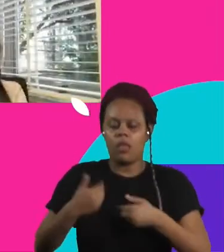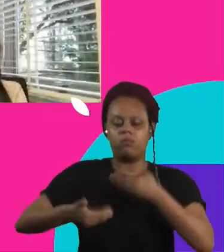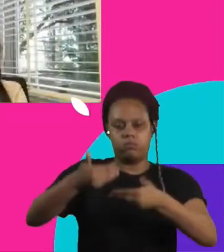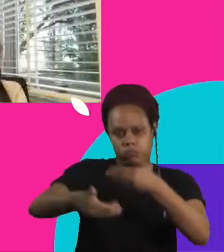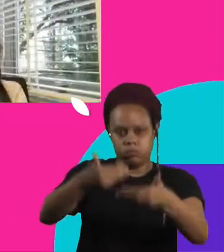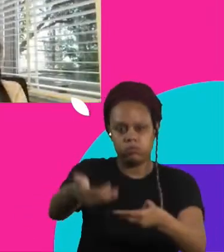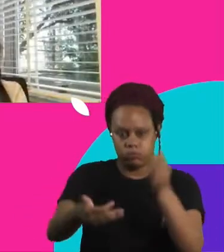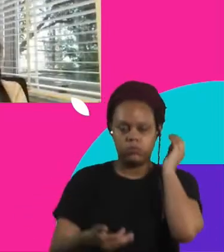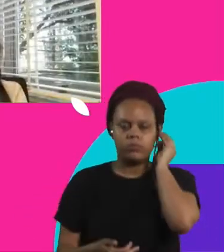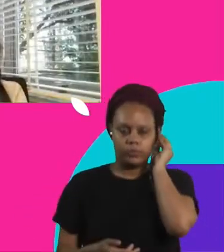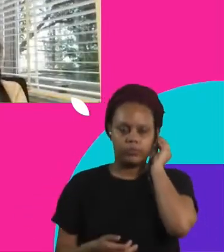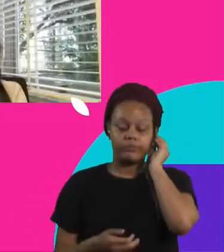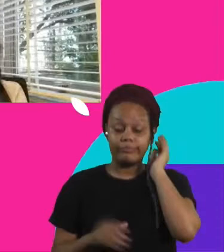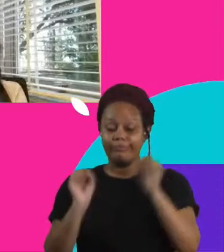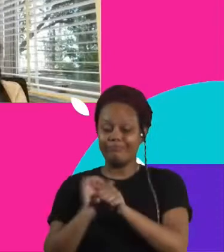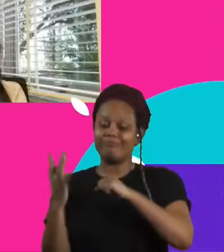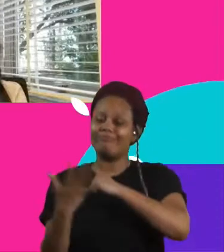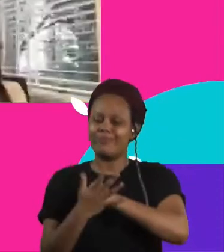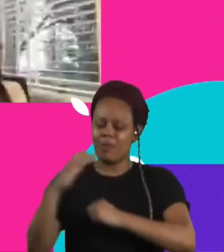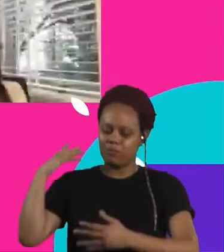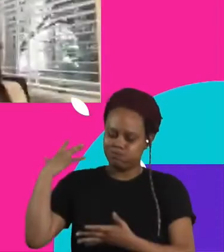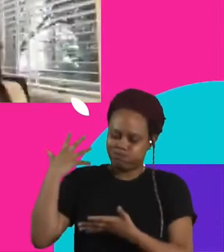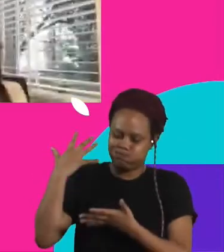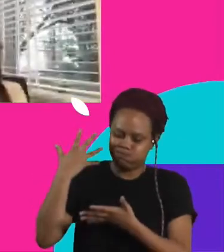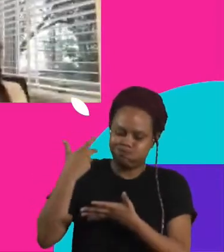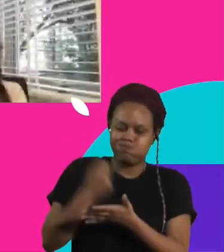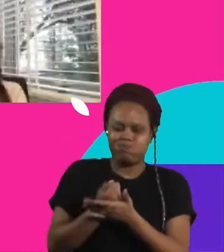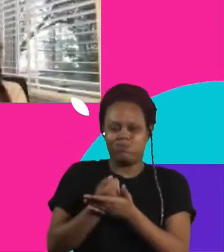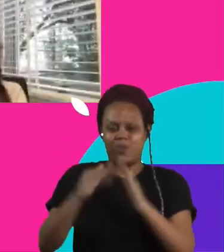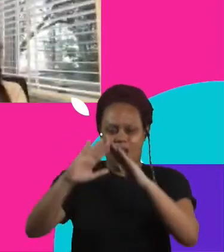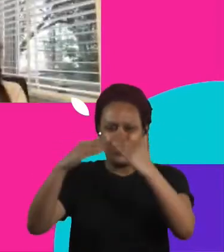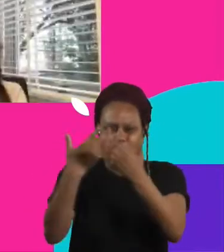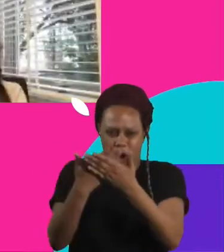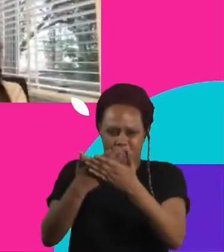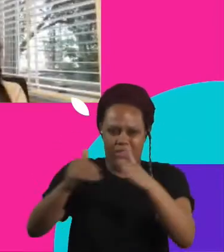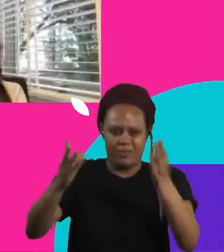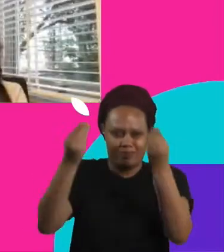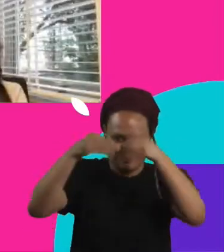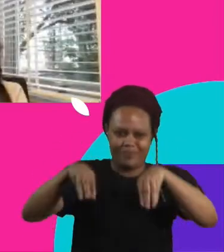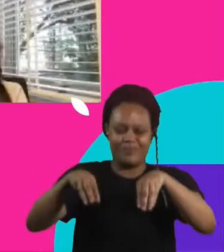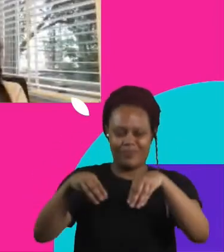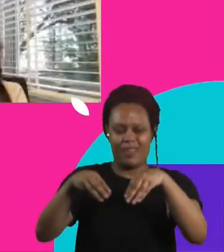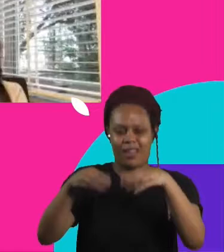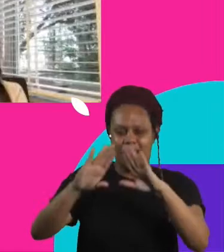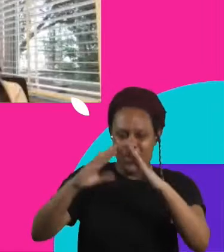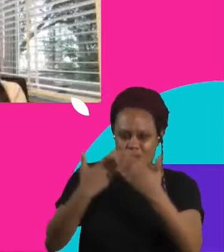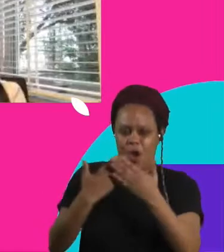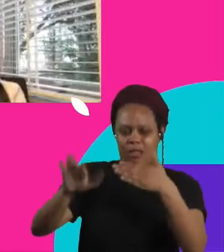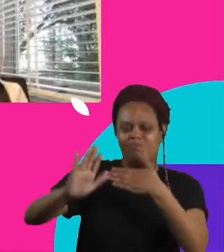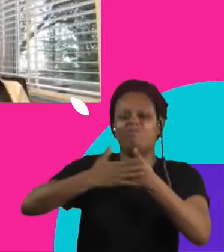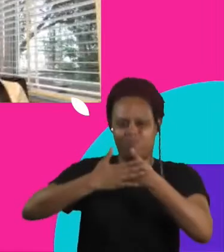pandemia trouxe essa grande disrupção, que foi o fechamento das escolas, a tecnologia passou a ser utilizada de uma maneira